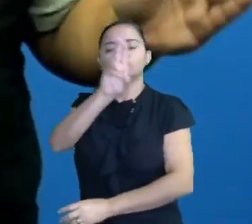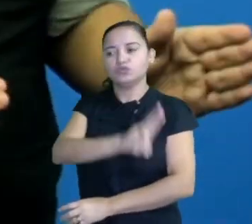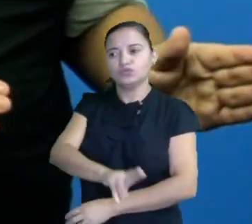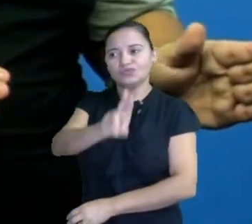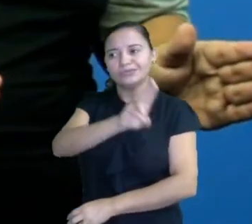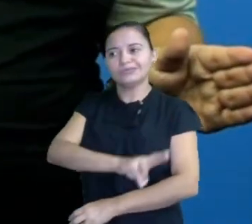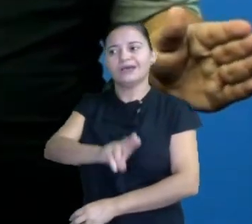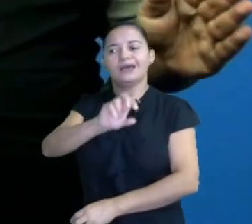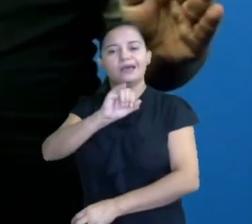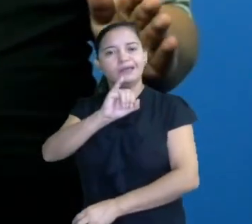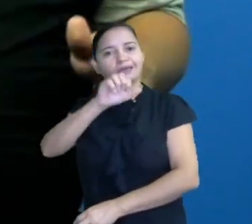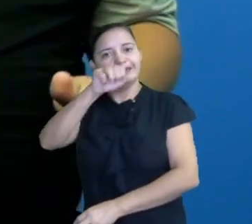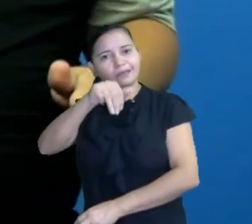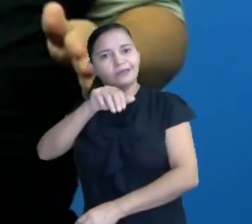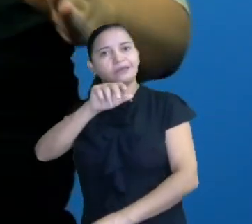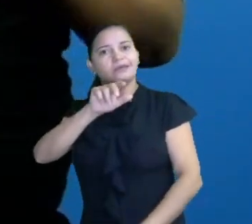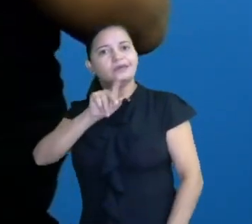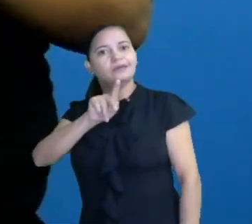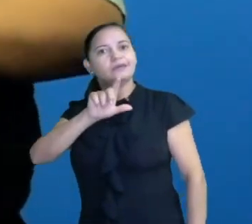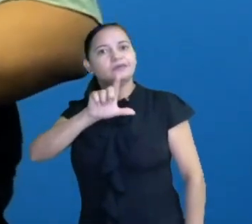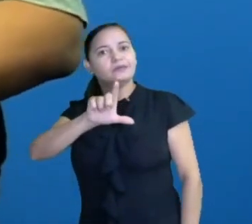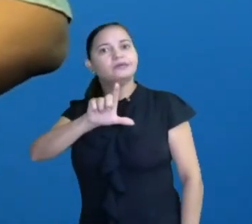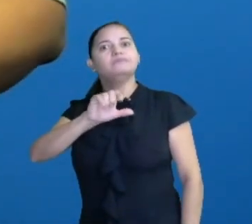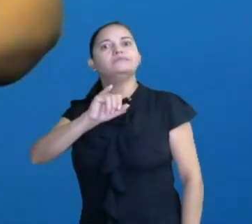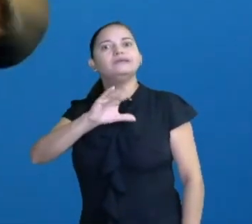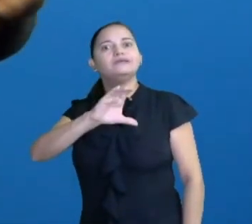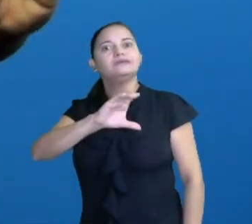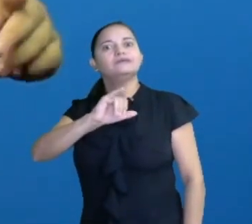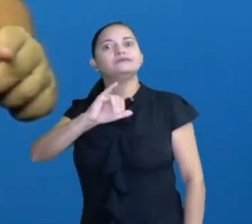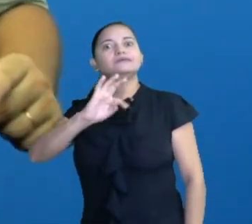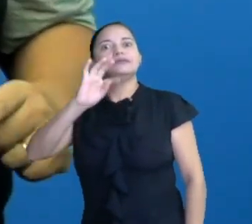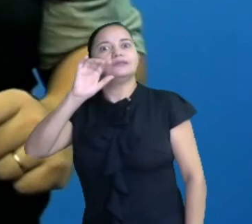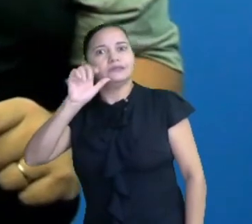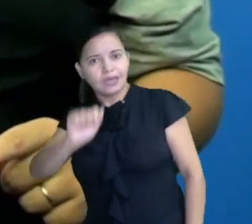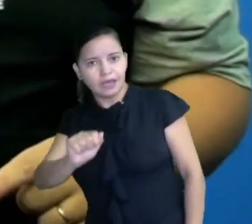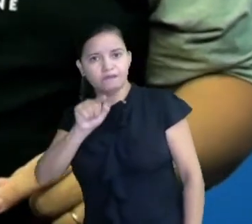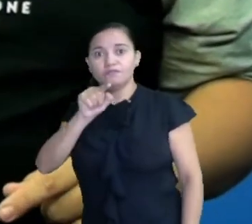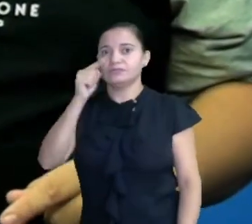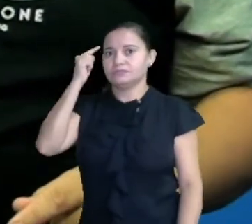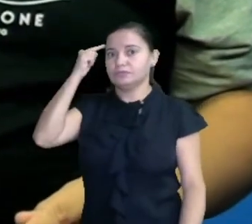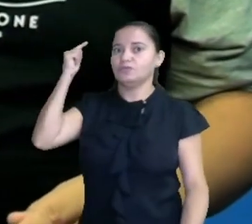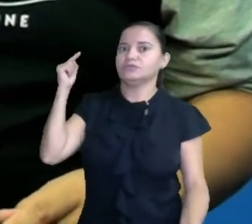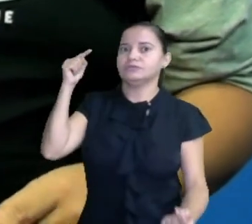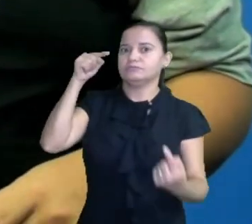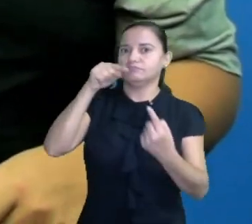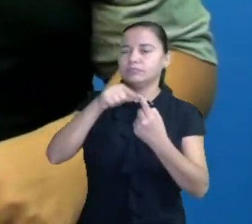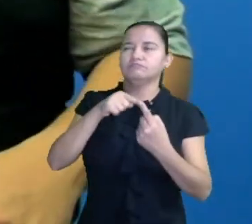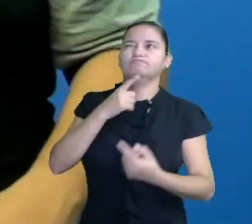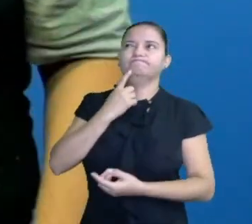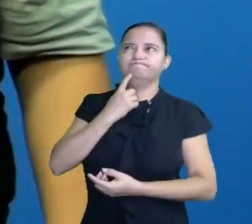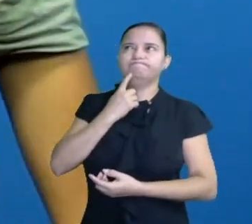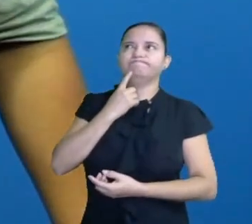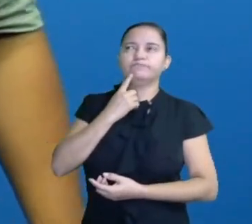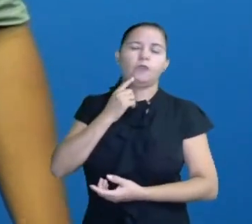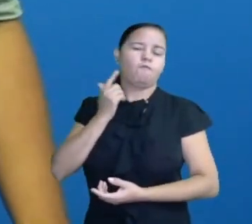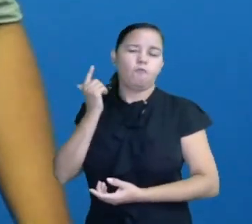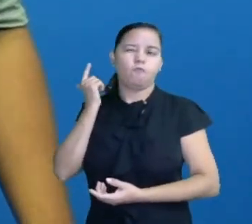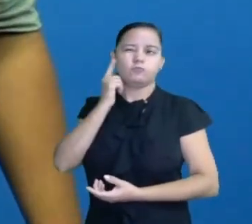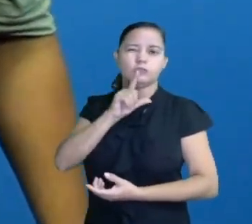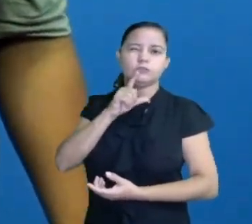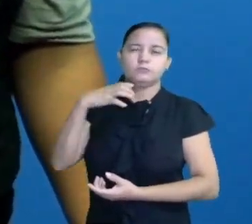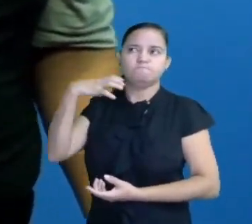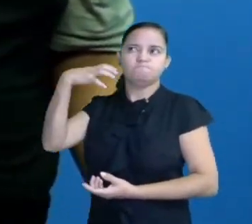informação implícita, porque você vai atingir ele através de deduções que